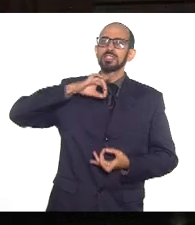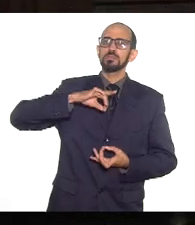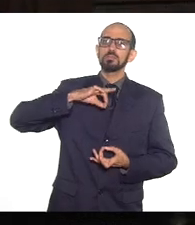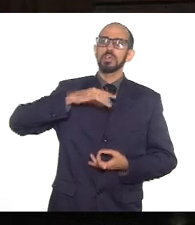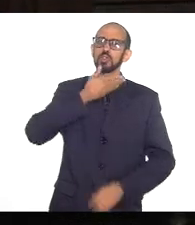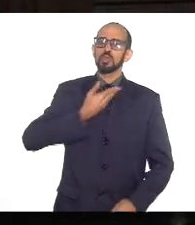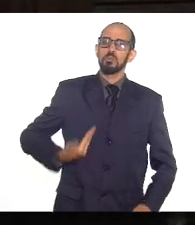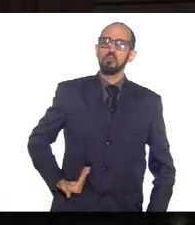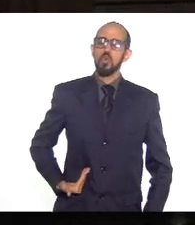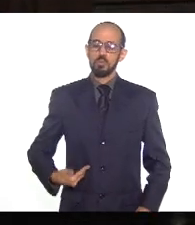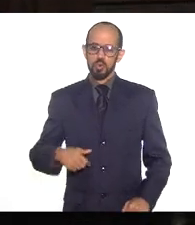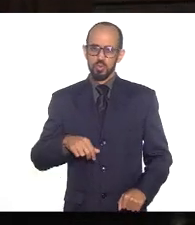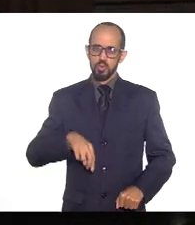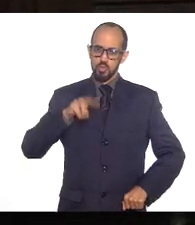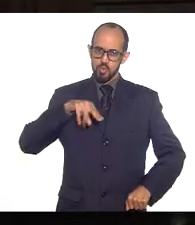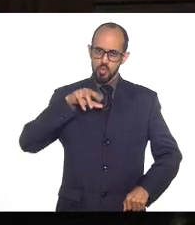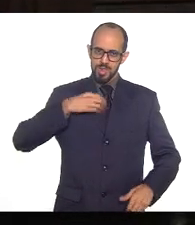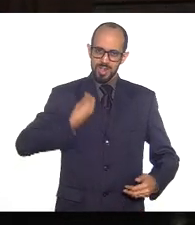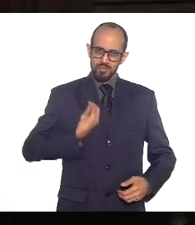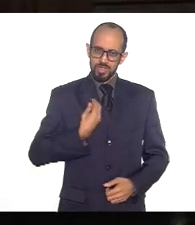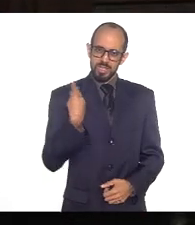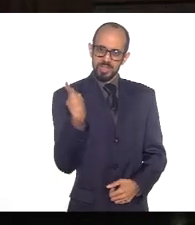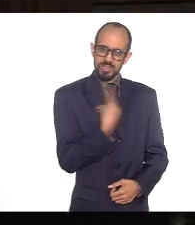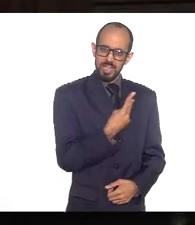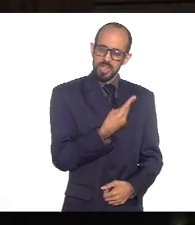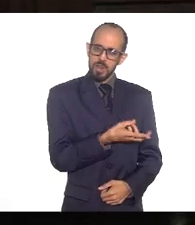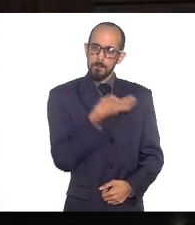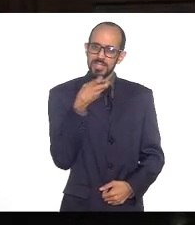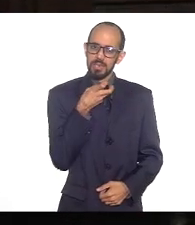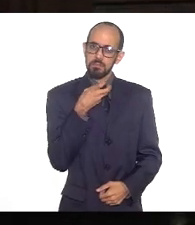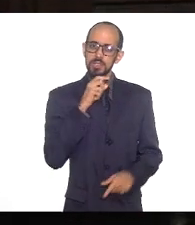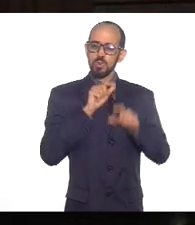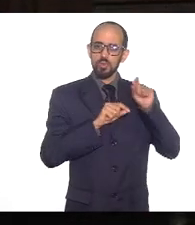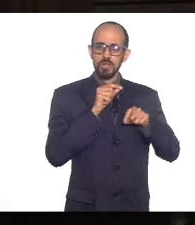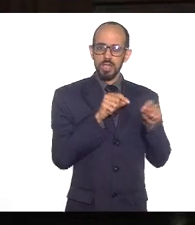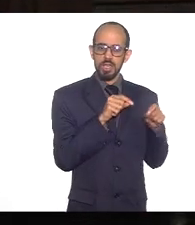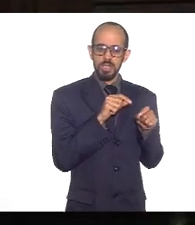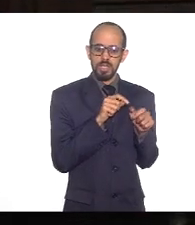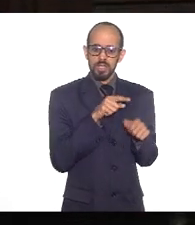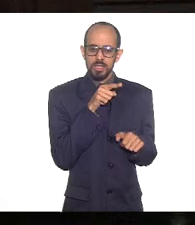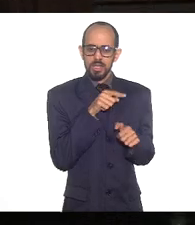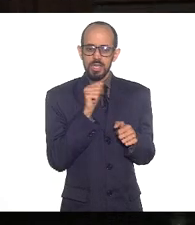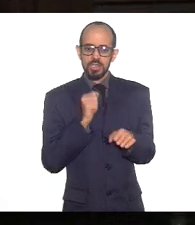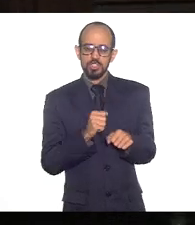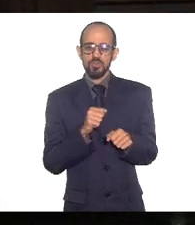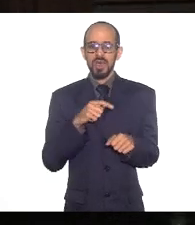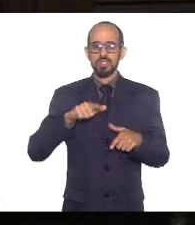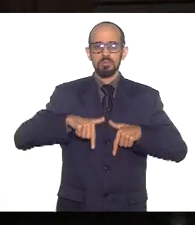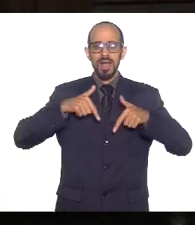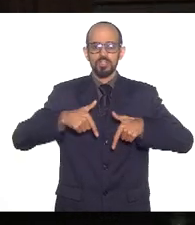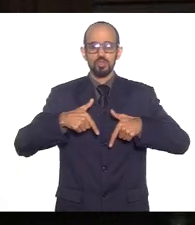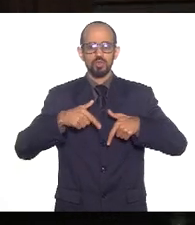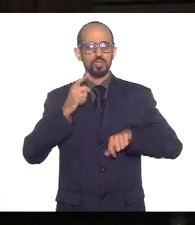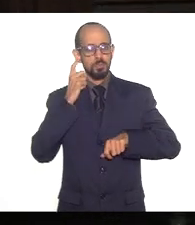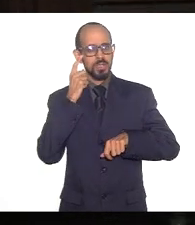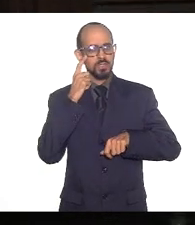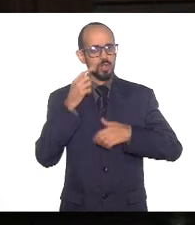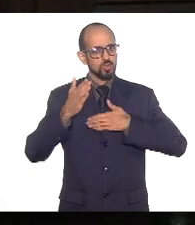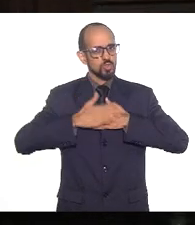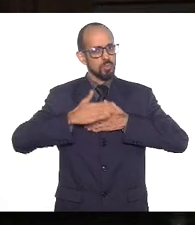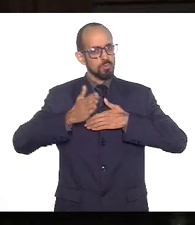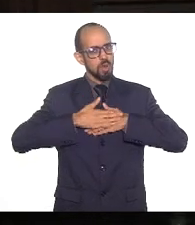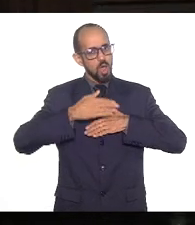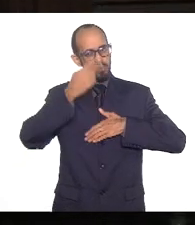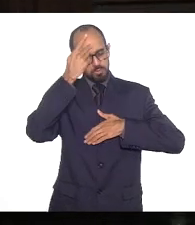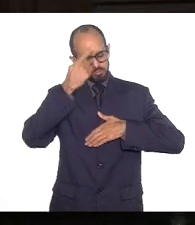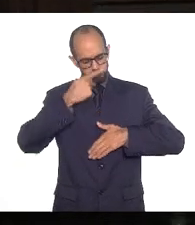eu nunca na vida dele eu percebi que o principal estivesse tomando alguma atitude pensando no seu